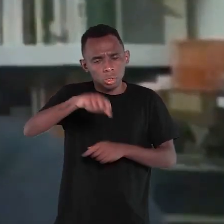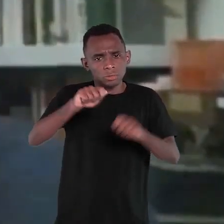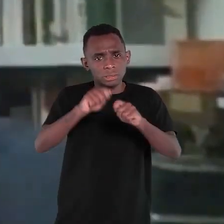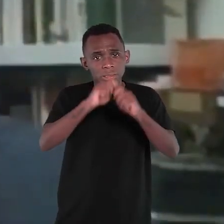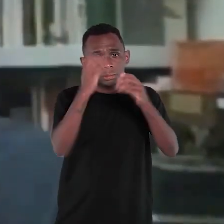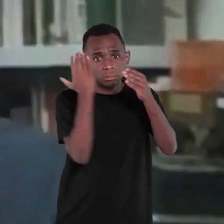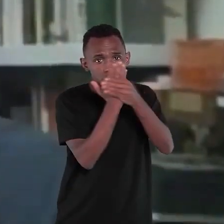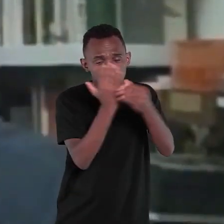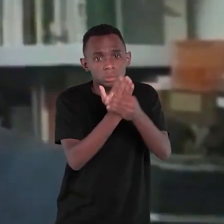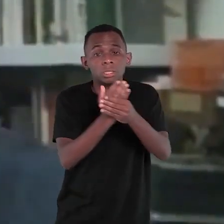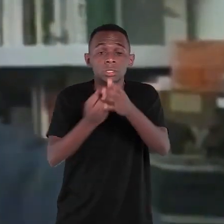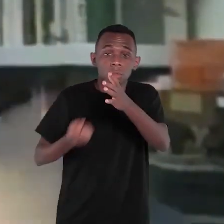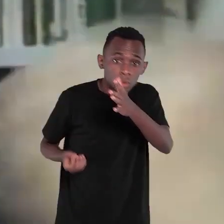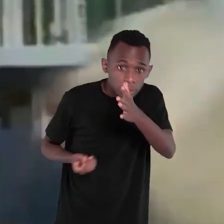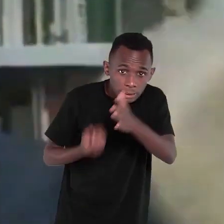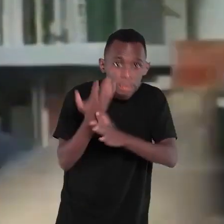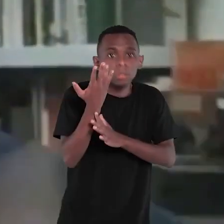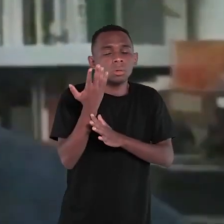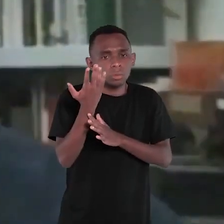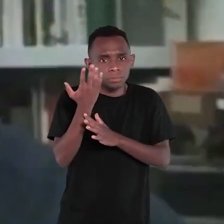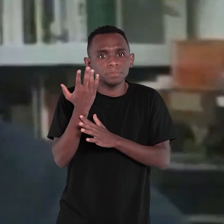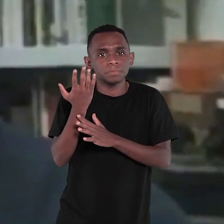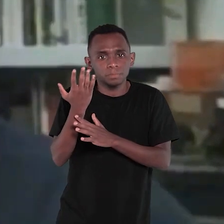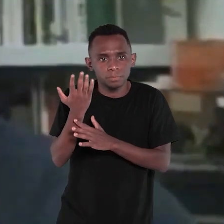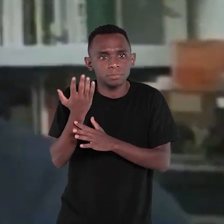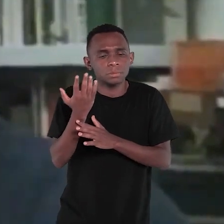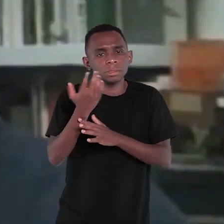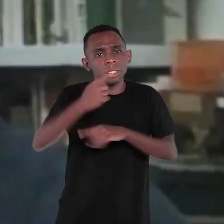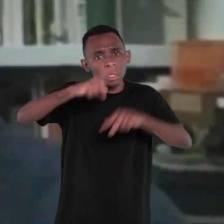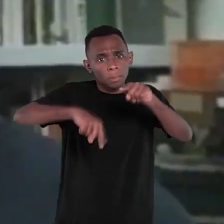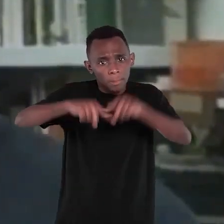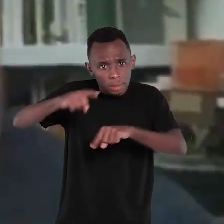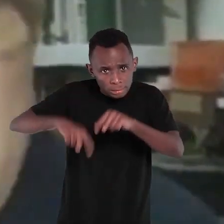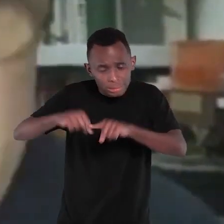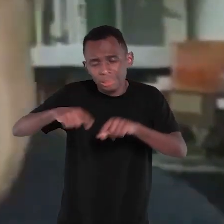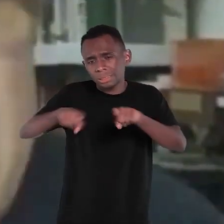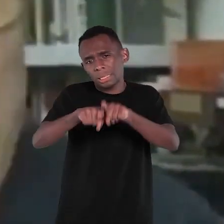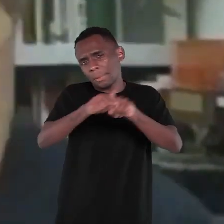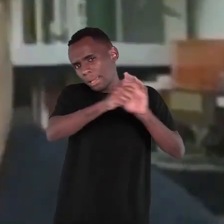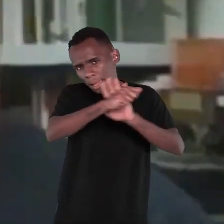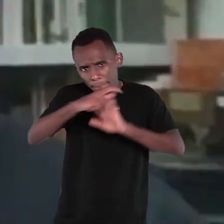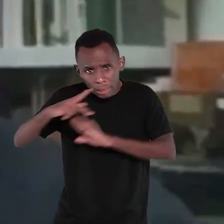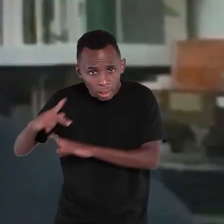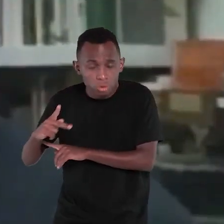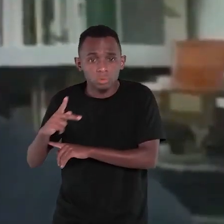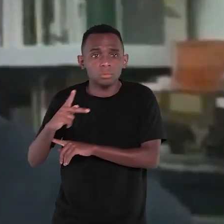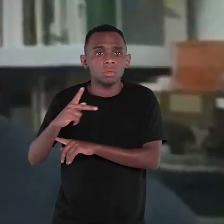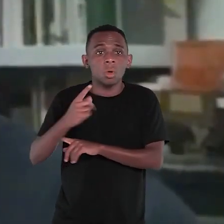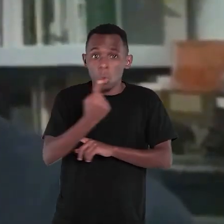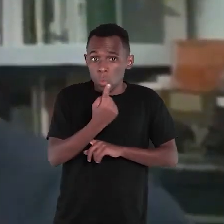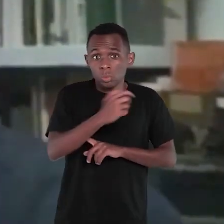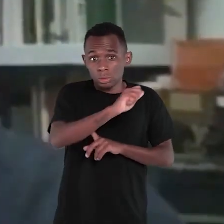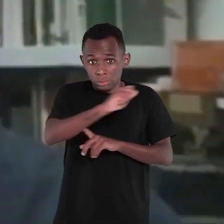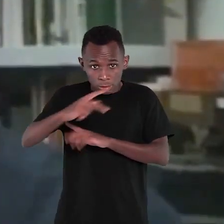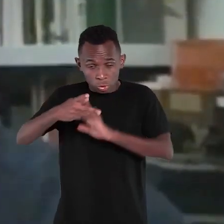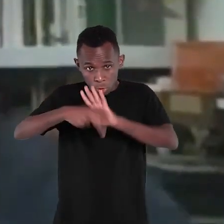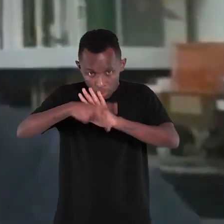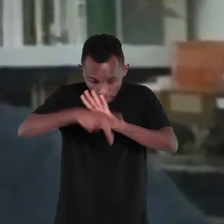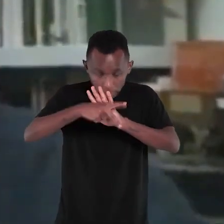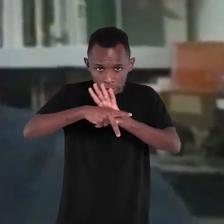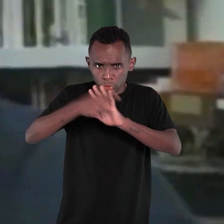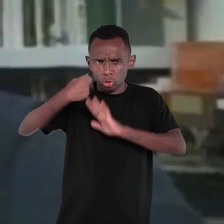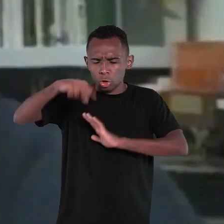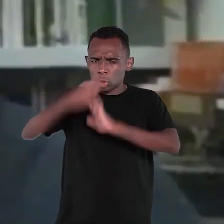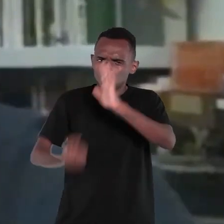gente devia fazer com a biblioteca. E aí a gente criou um monte de dispositivos e de programas, né? E um dos programas